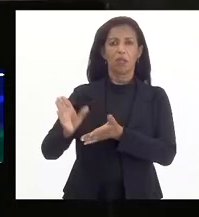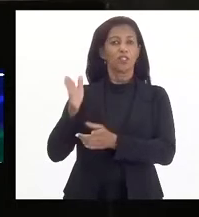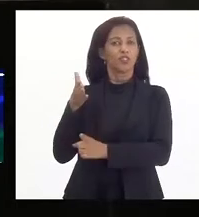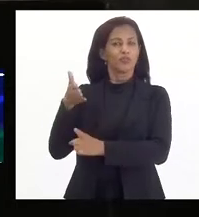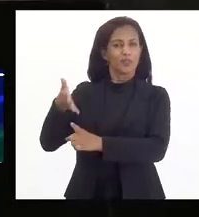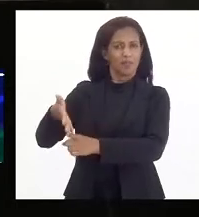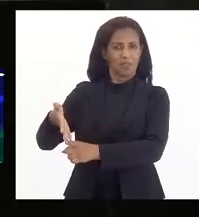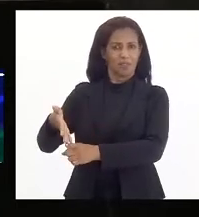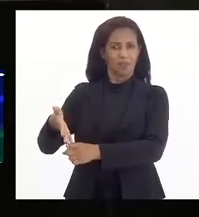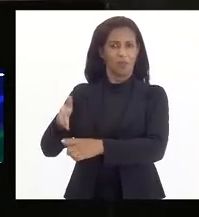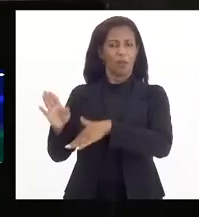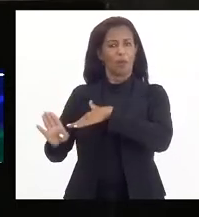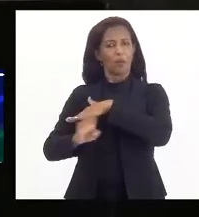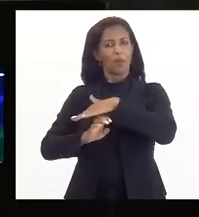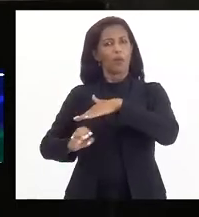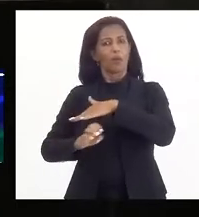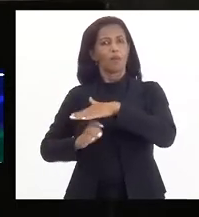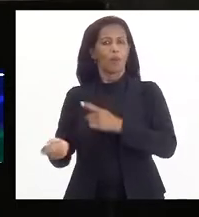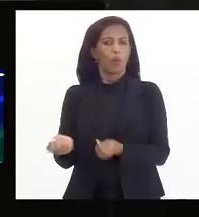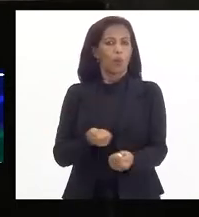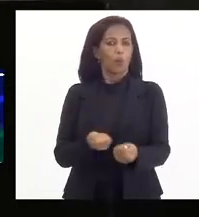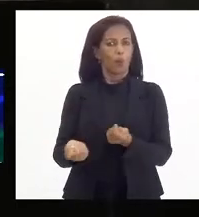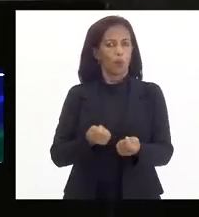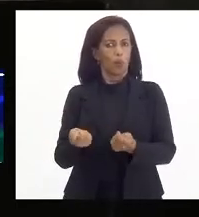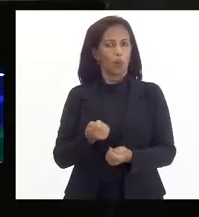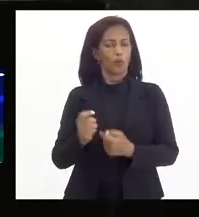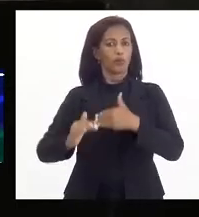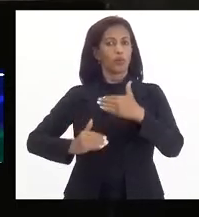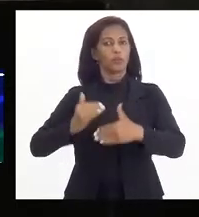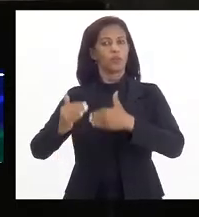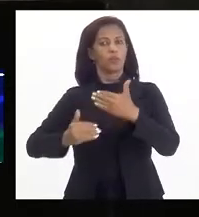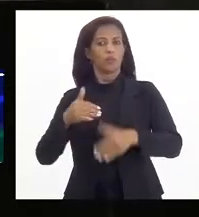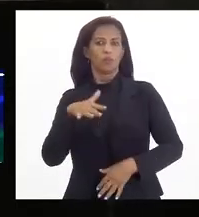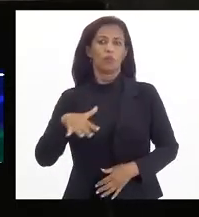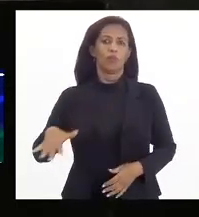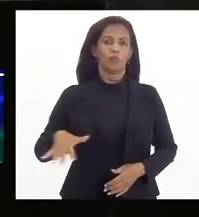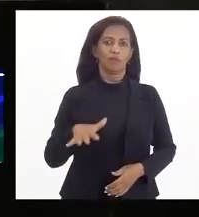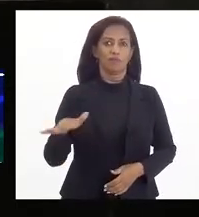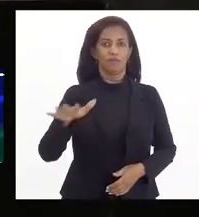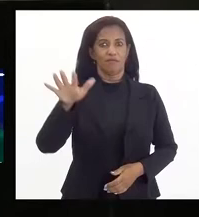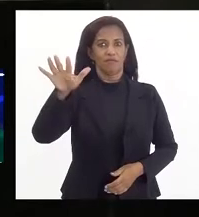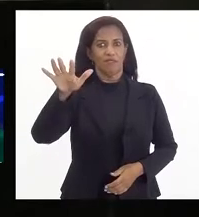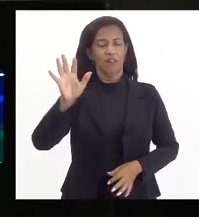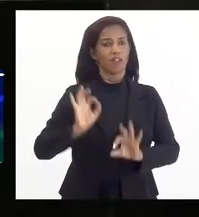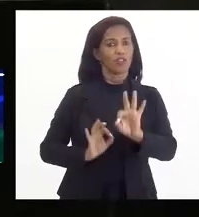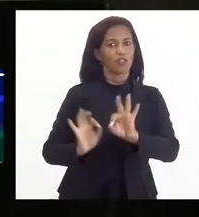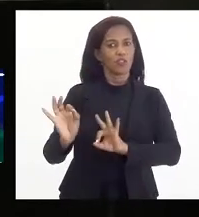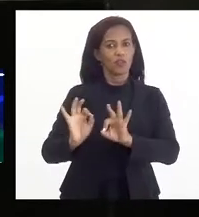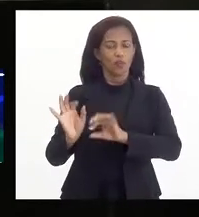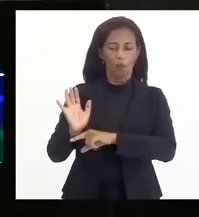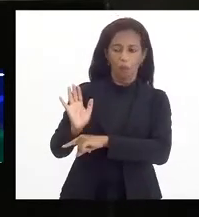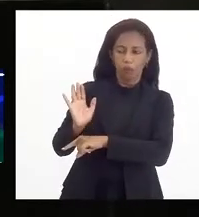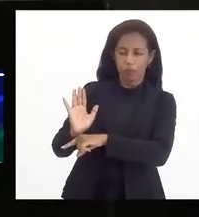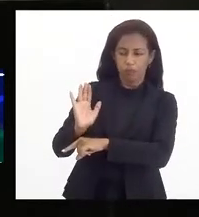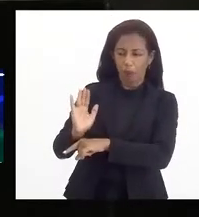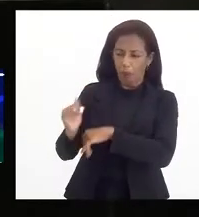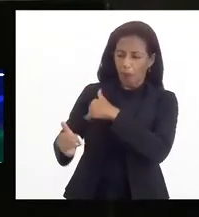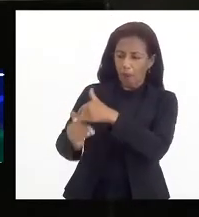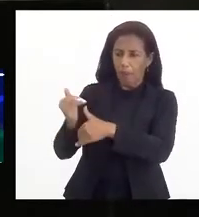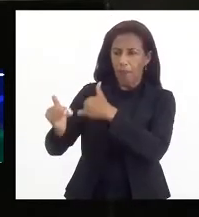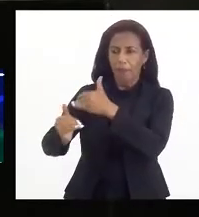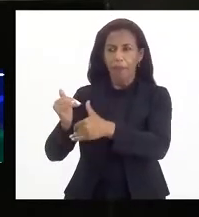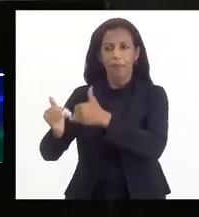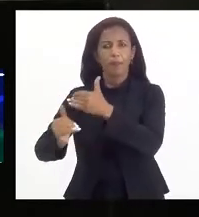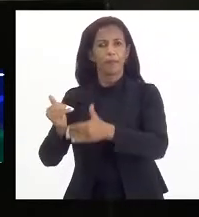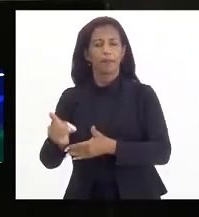específica para o econômicos da desenvolvidos no território de favela de maneira impulsionar Com pequenas